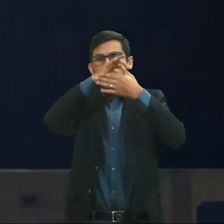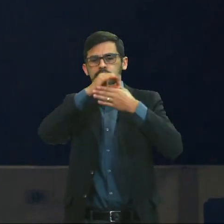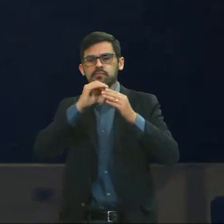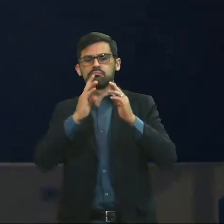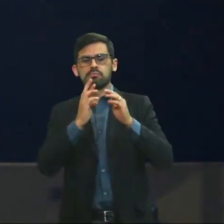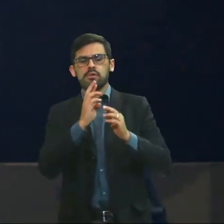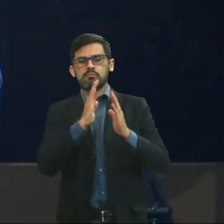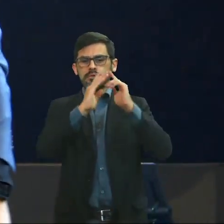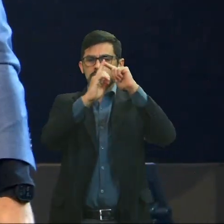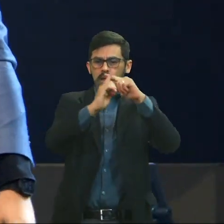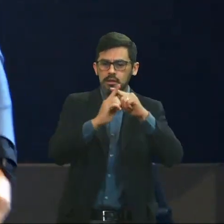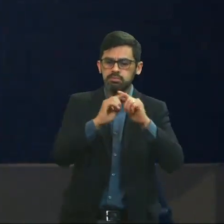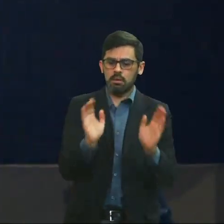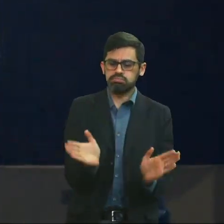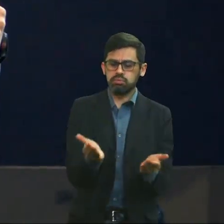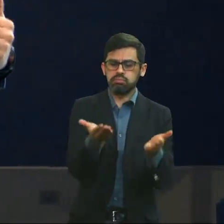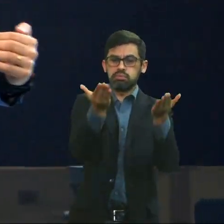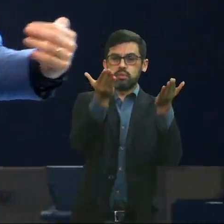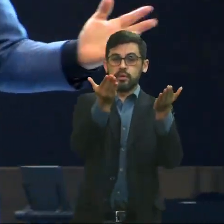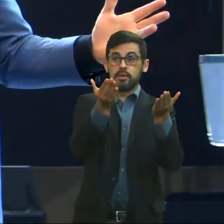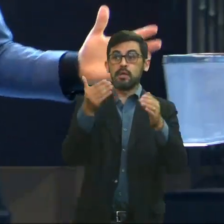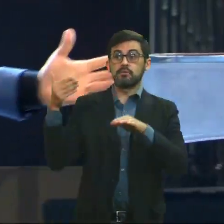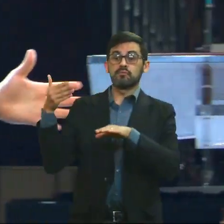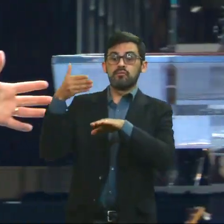religiosas, para abençoá-los. E eles vieram dar um